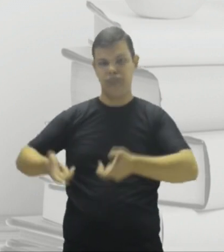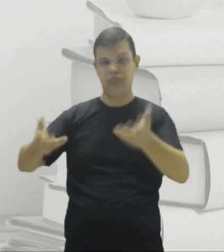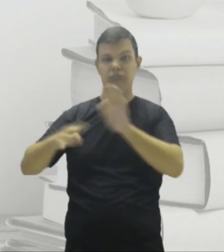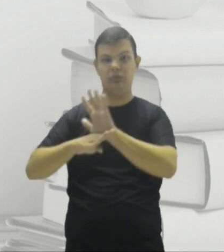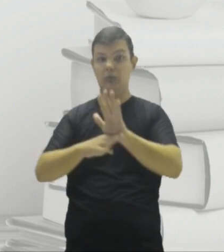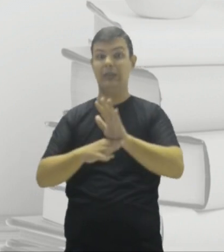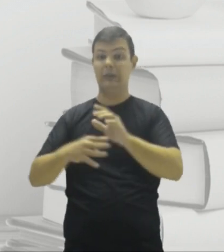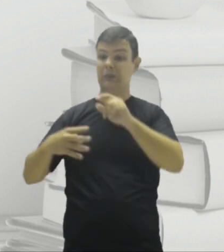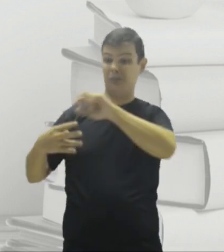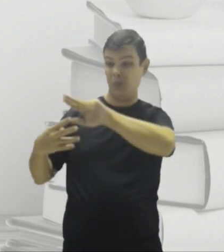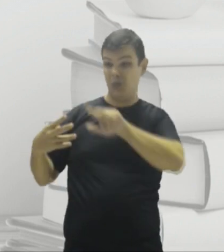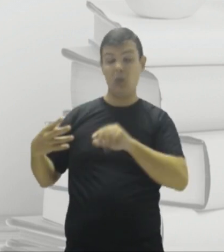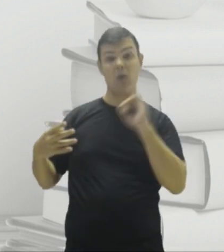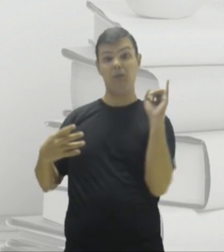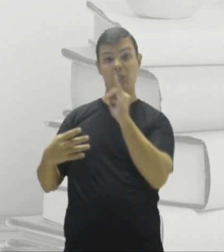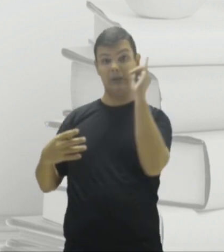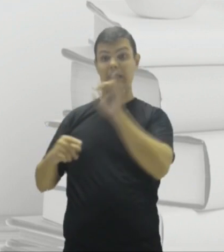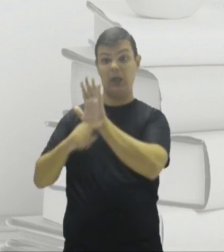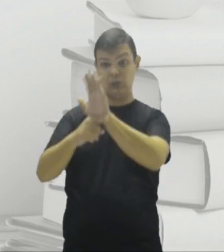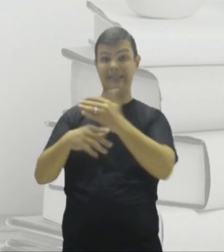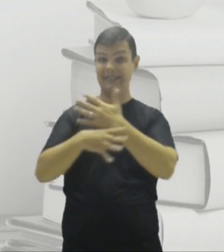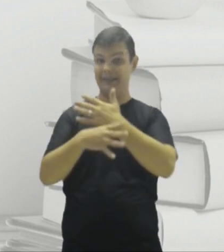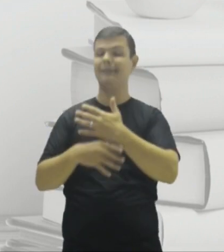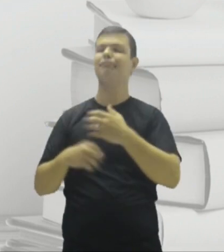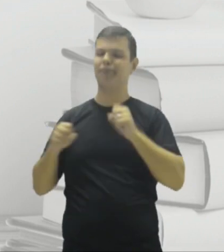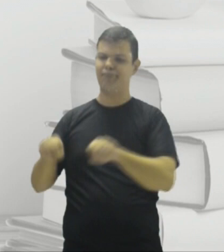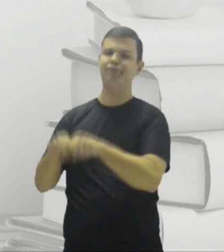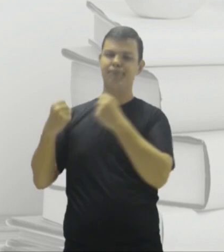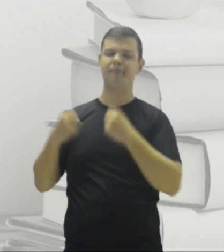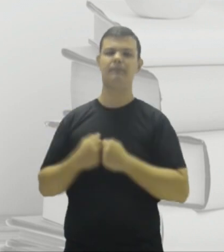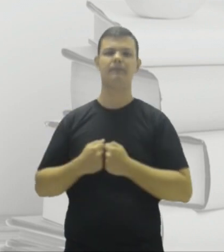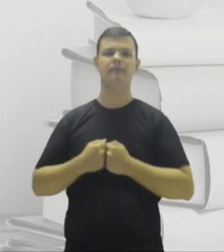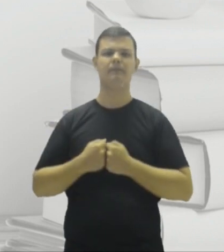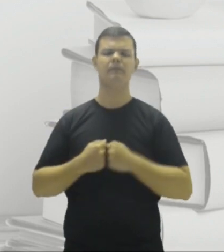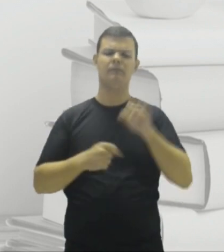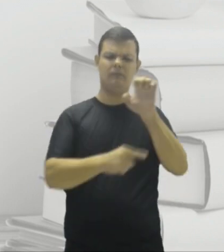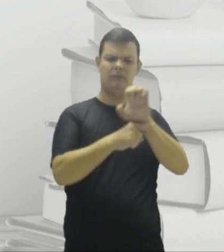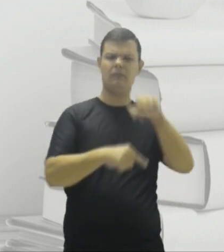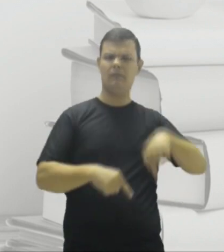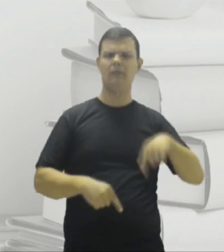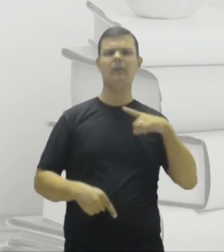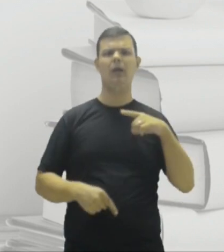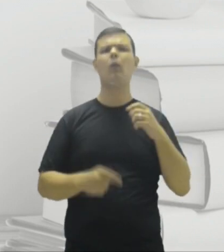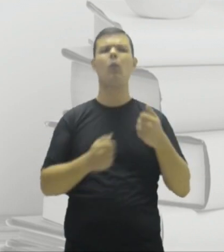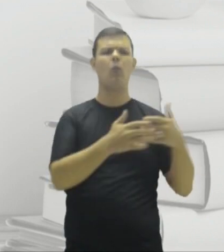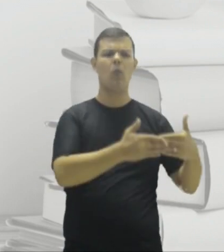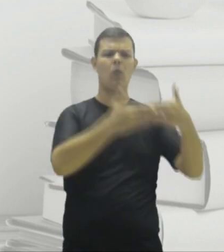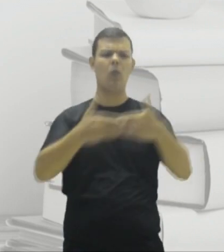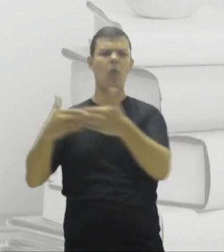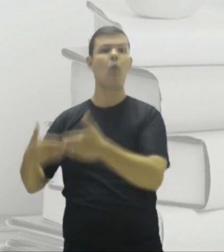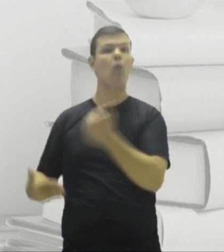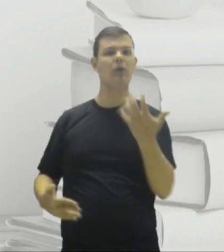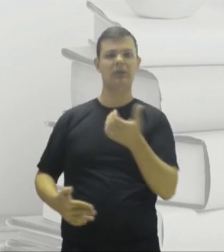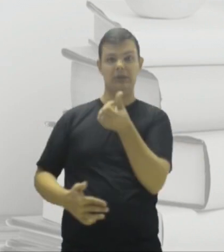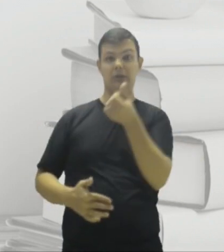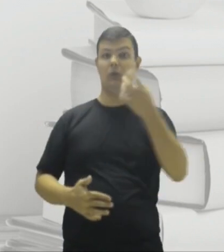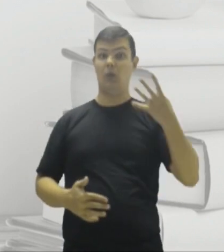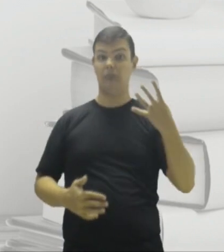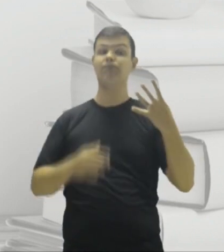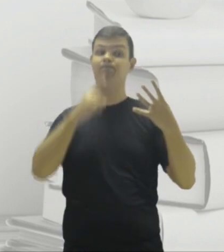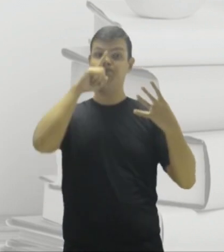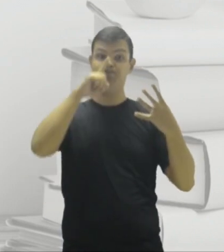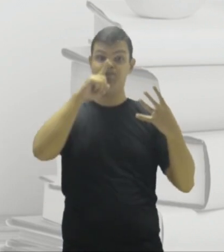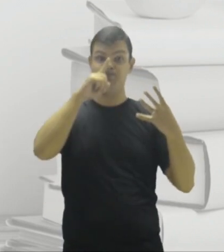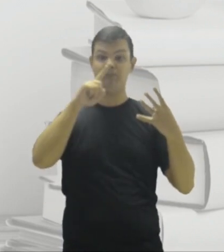sistemas essenciais de uma cidade podem ser afetados. O estado conta com 64 barragens classificadas de alto